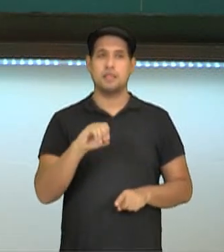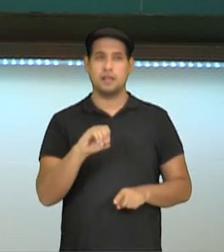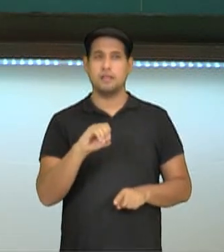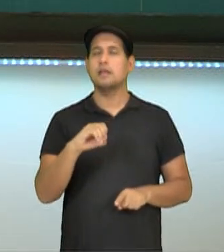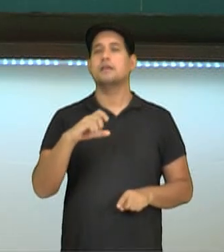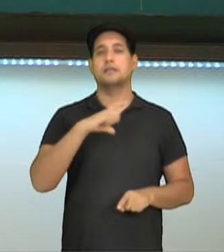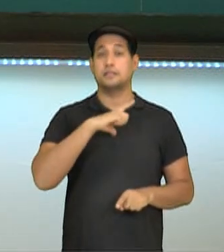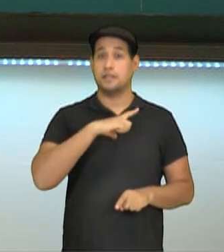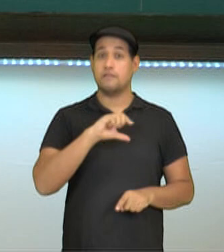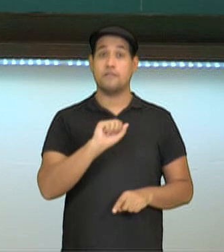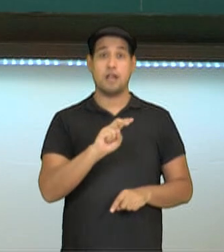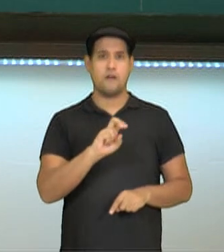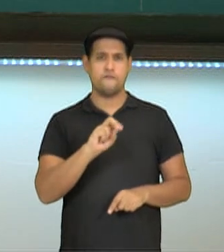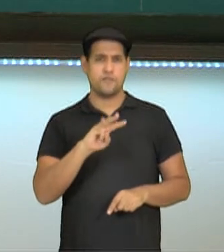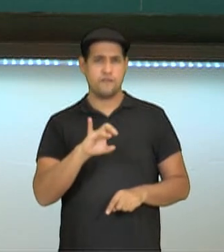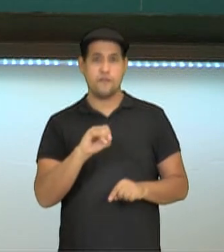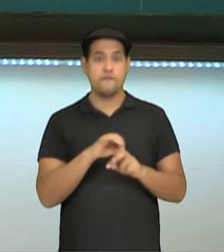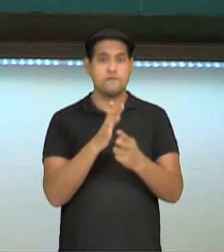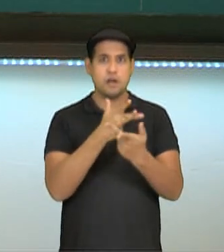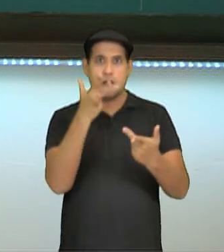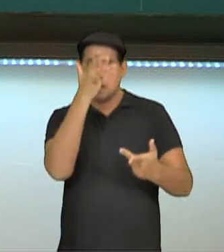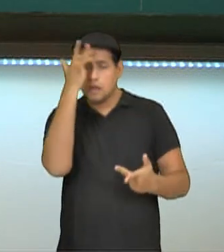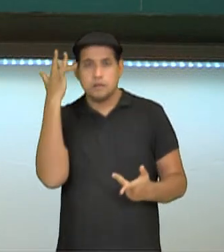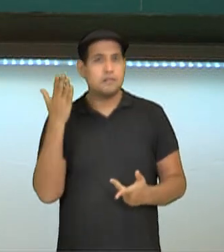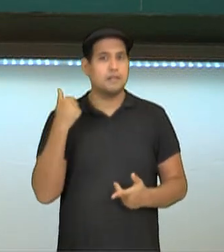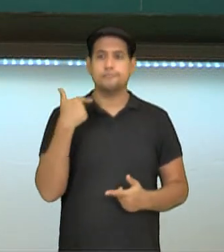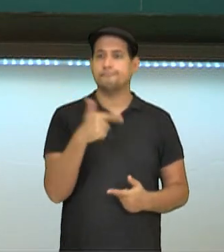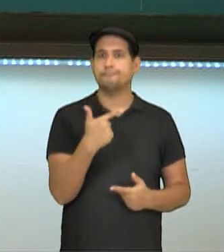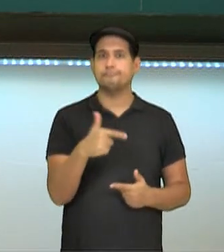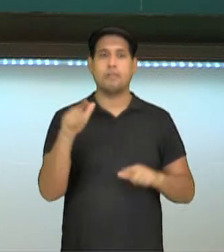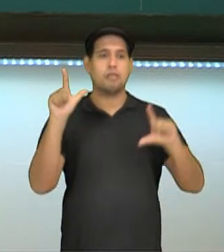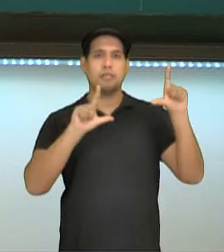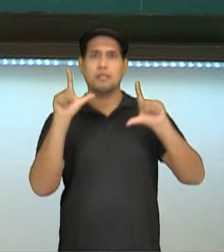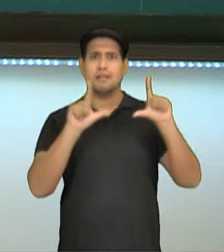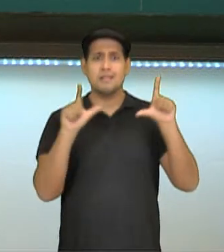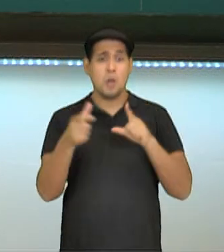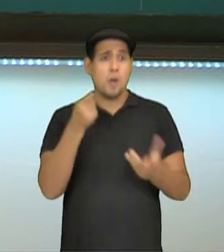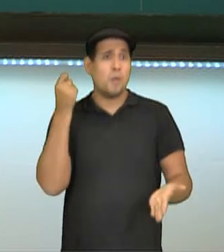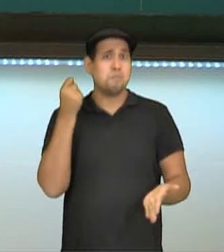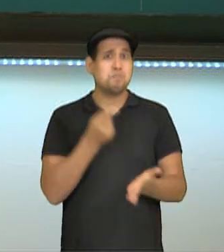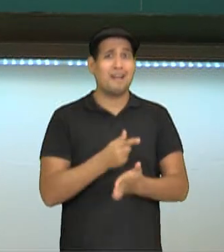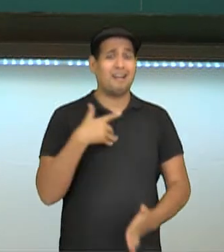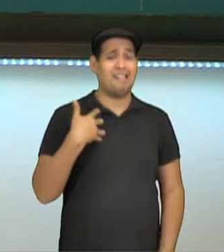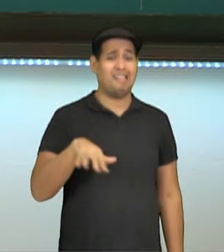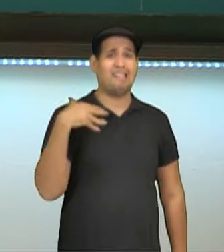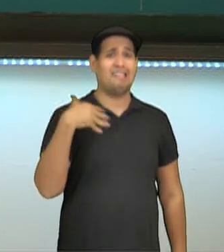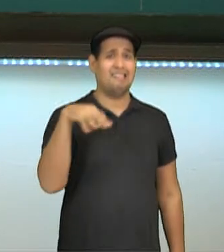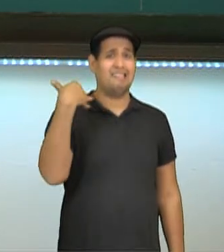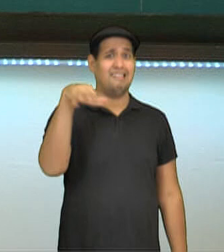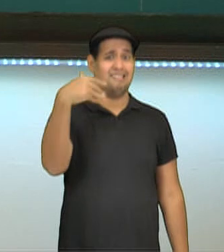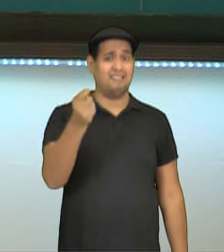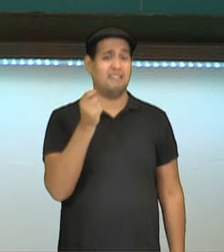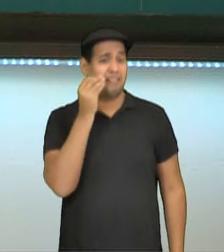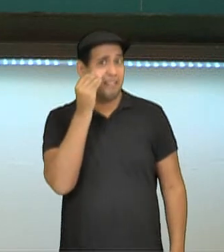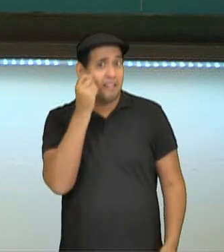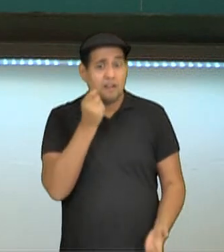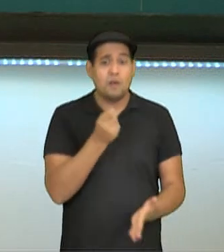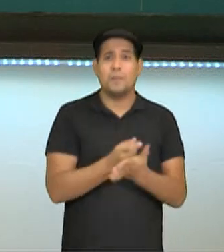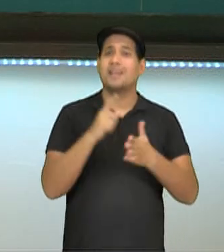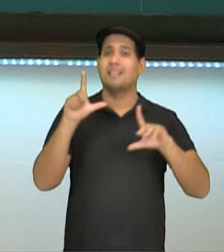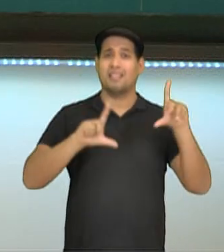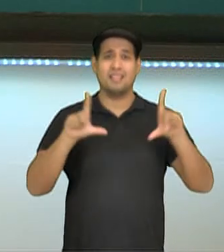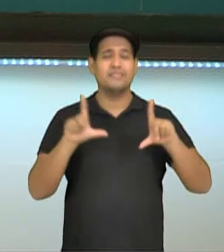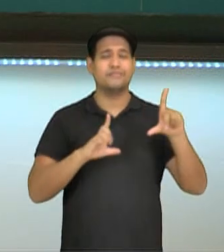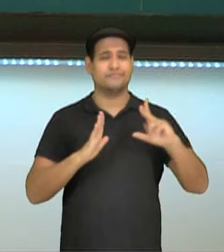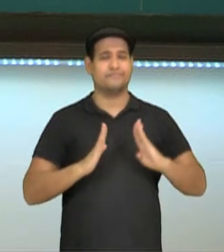ao vivo, e aí que muitas pessoas que não tinham a televisão gastaram muito dinheiro para tentar ter essa televisão nas